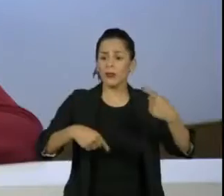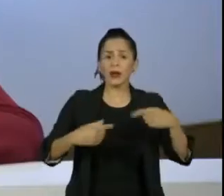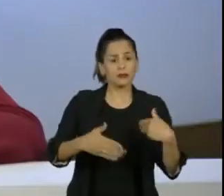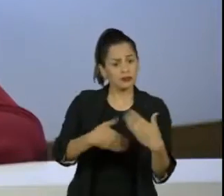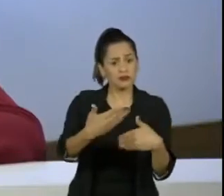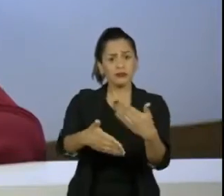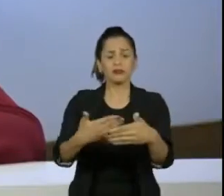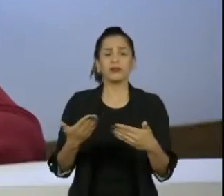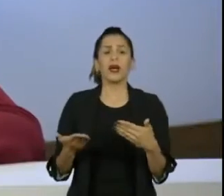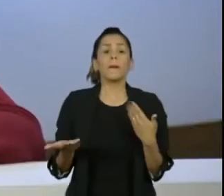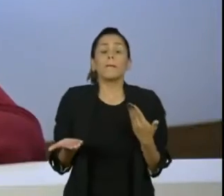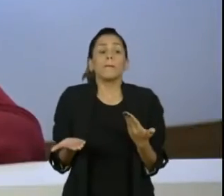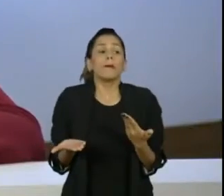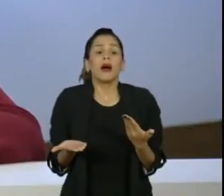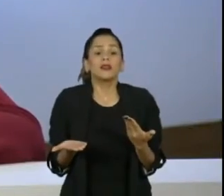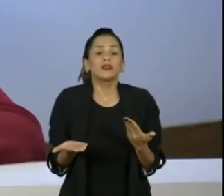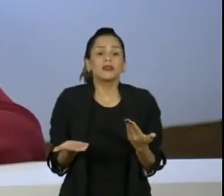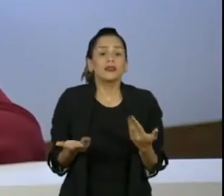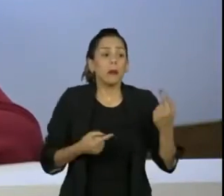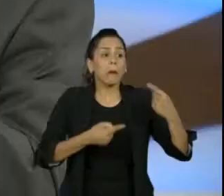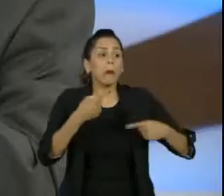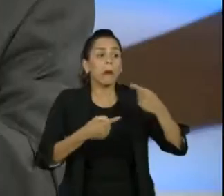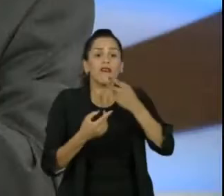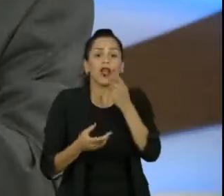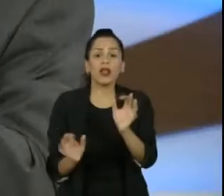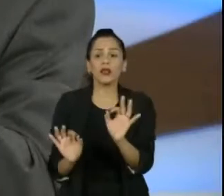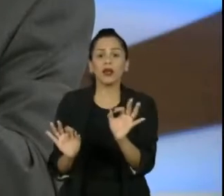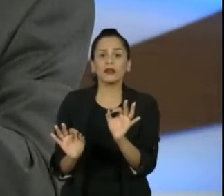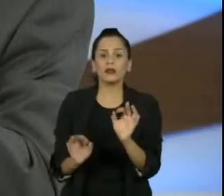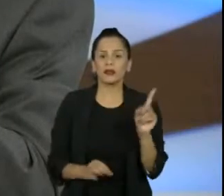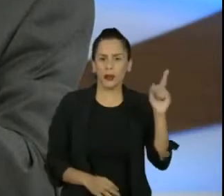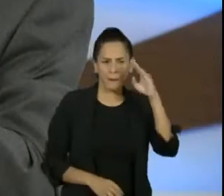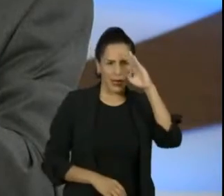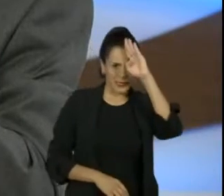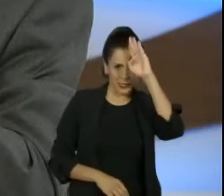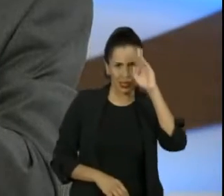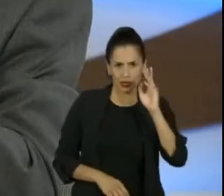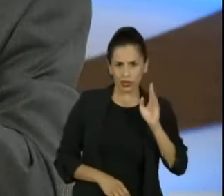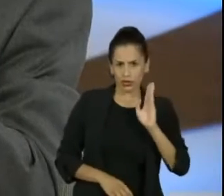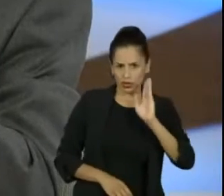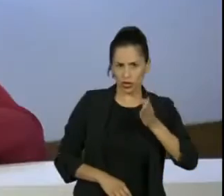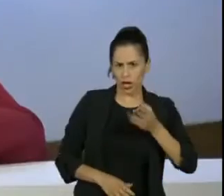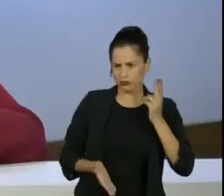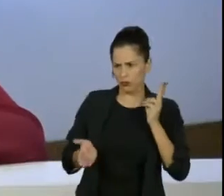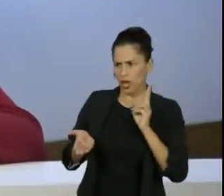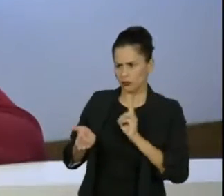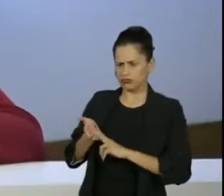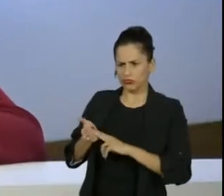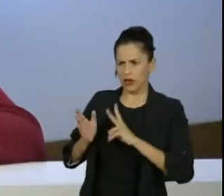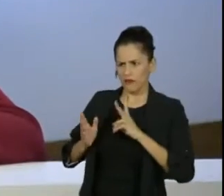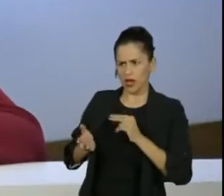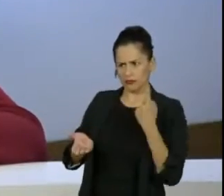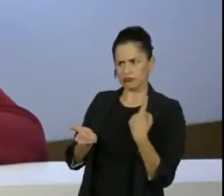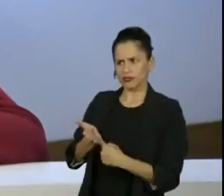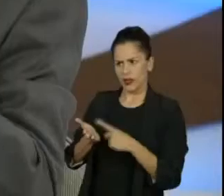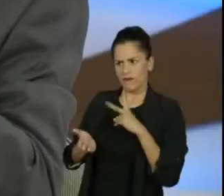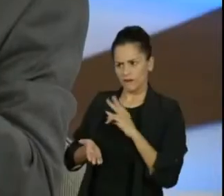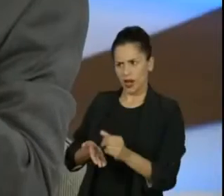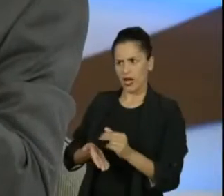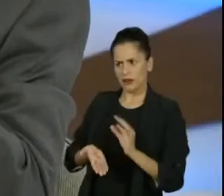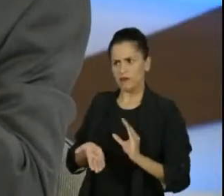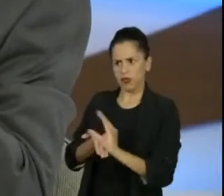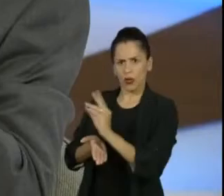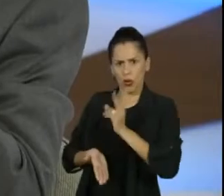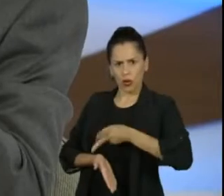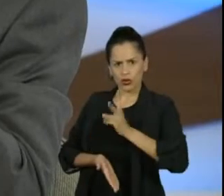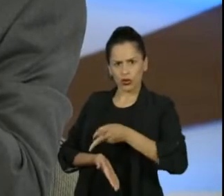se comprometeu a continuar enviando essa verba? Não. E como que o senhor disse que vai continuar, então? Não, eu tenho